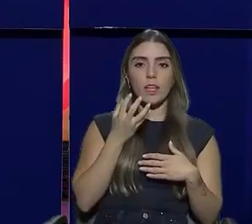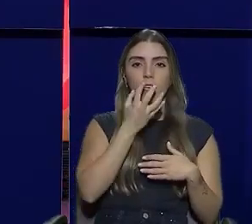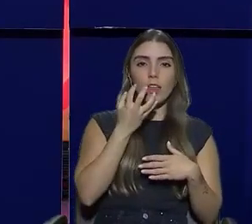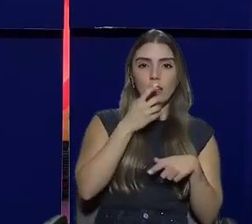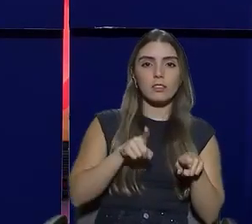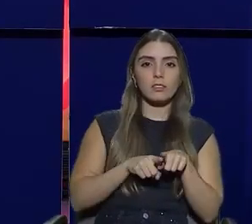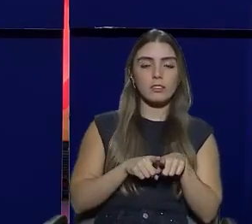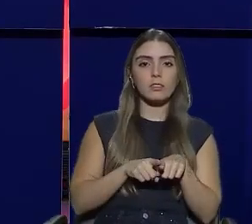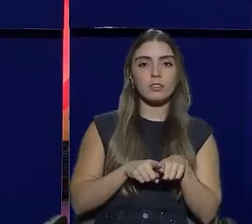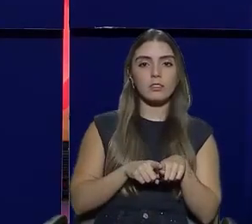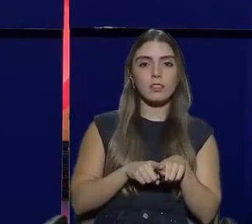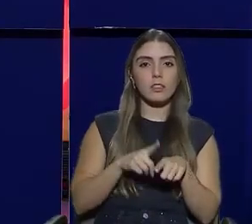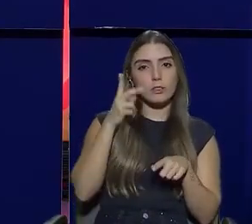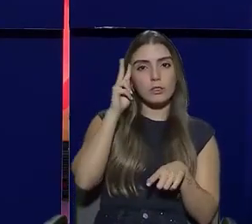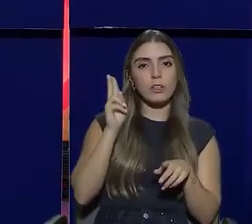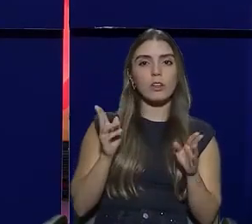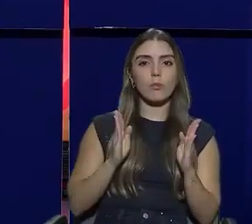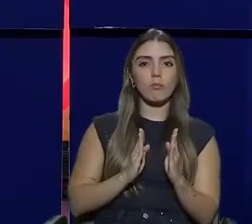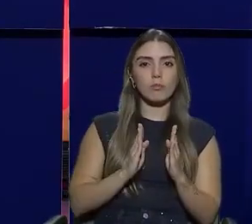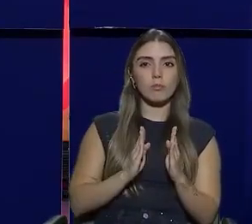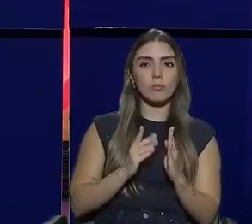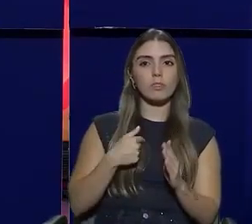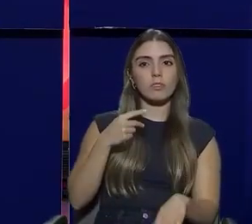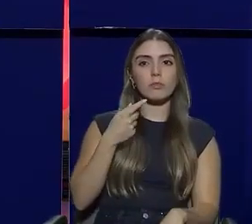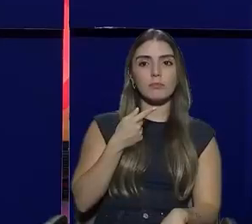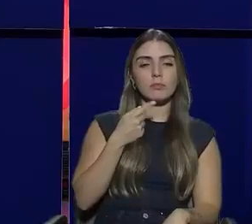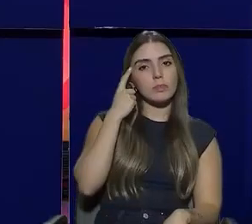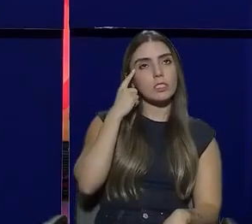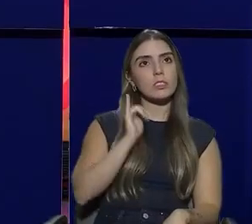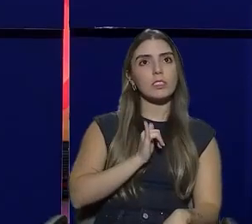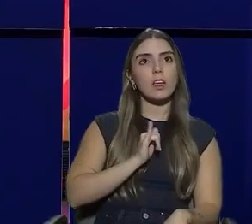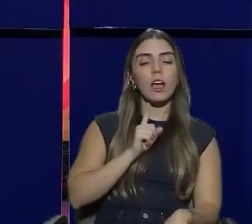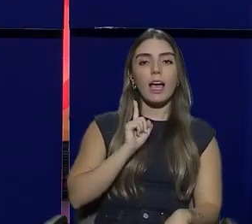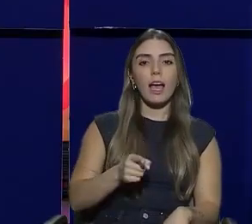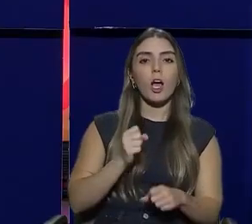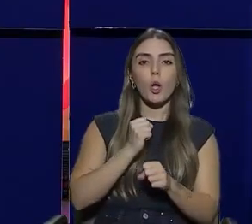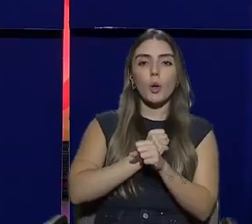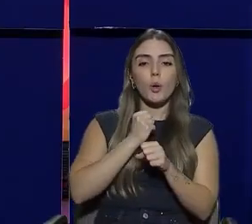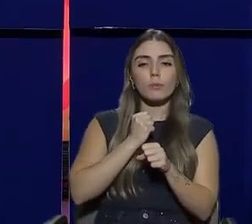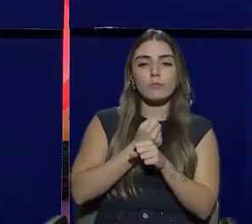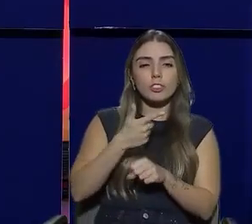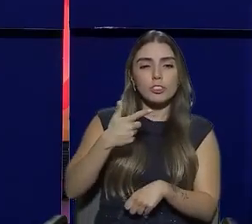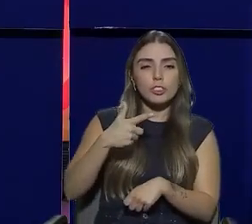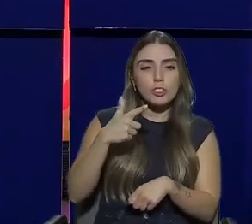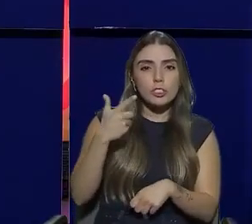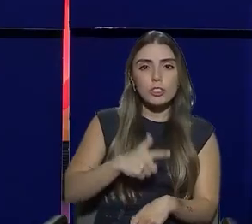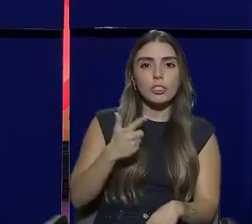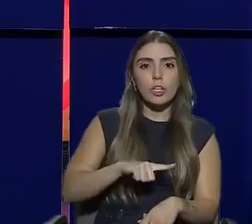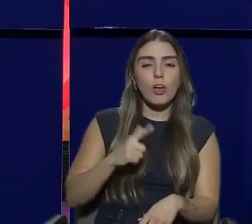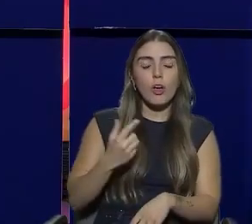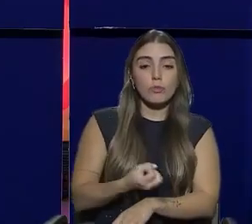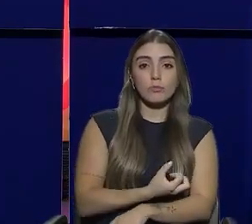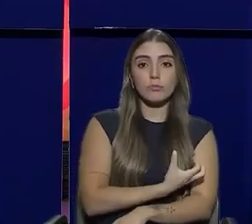para mim sempre a narrativa é a reconstrução racional de uma emoção. A emoção é a coisa mais íntima que a gente tem. Você vai